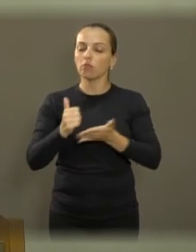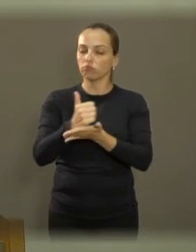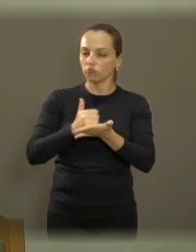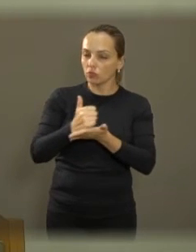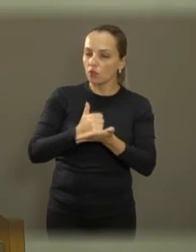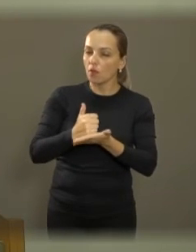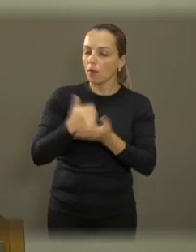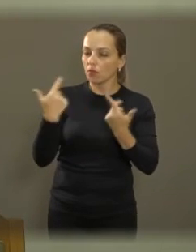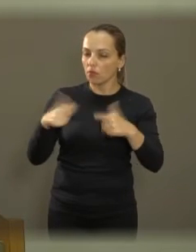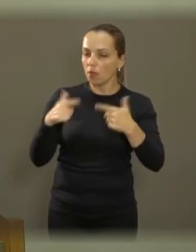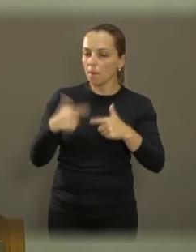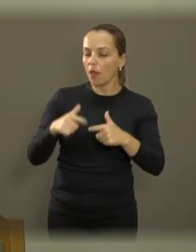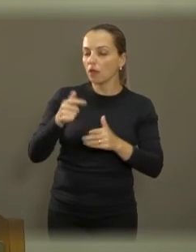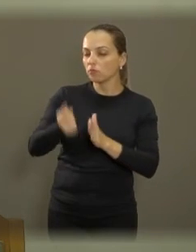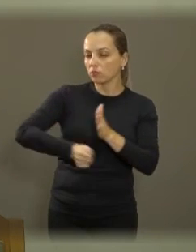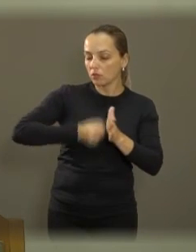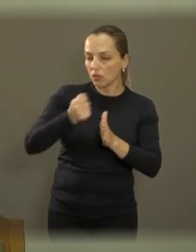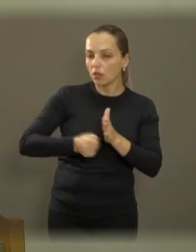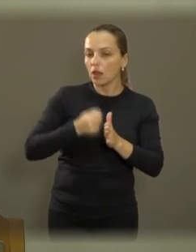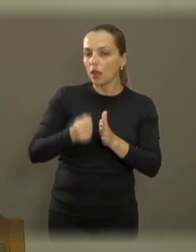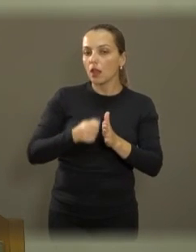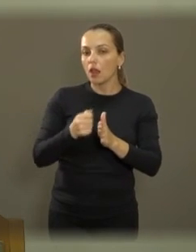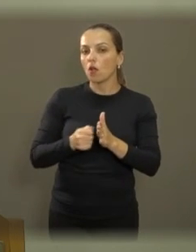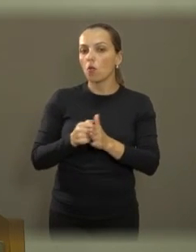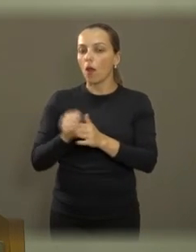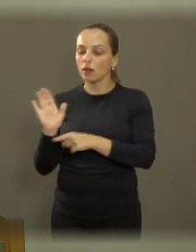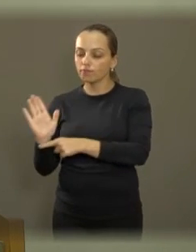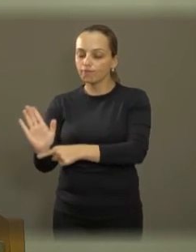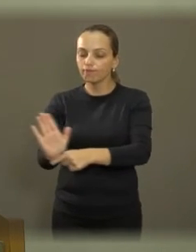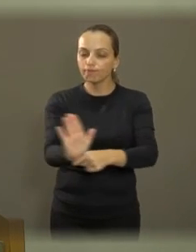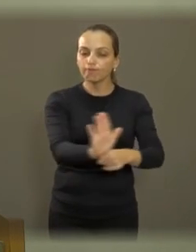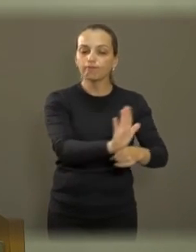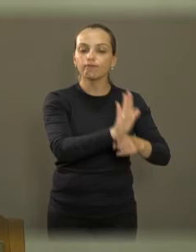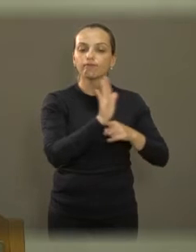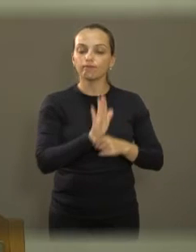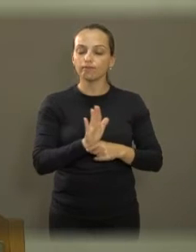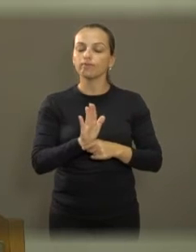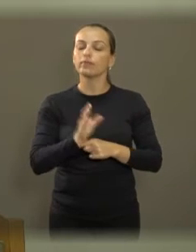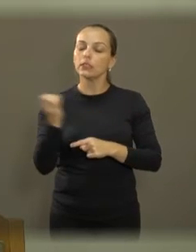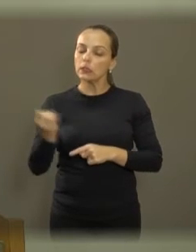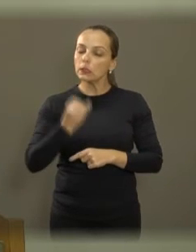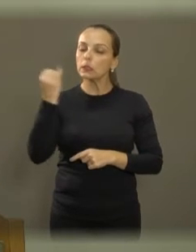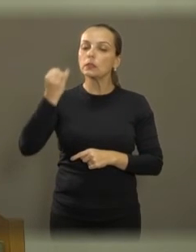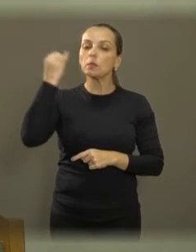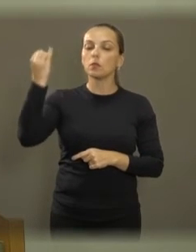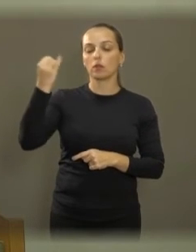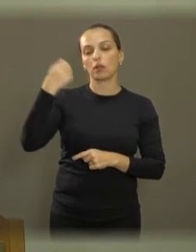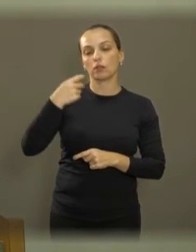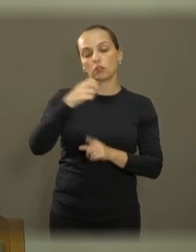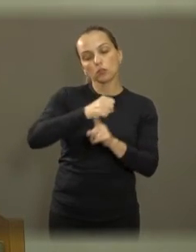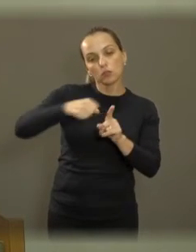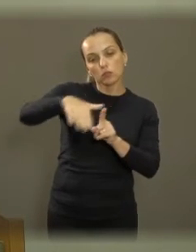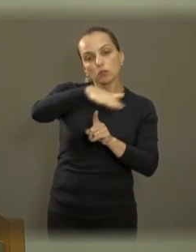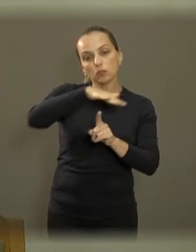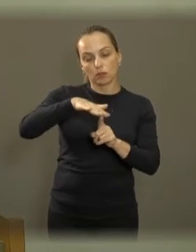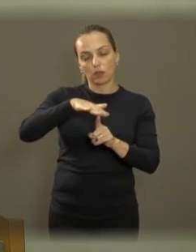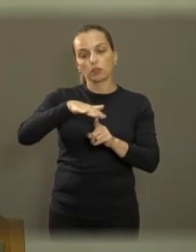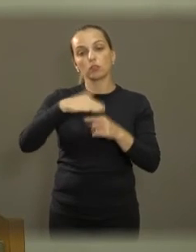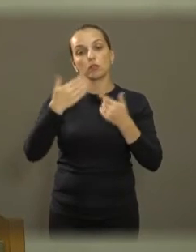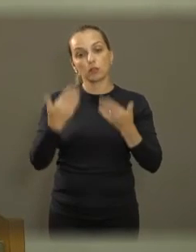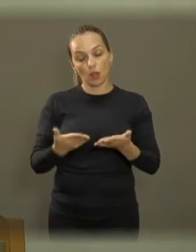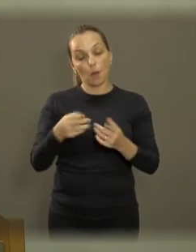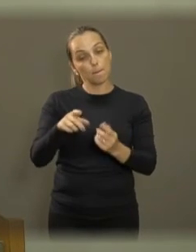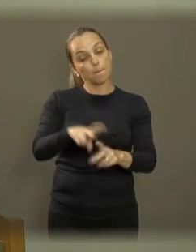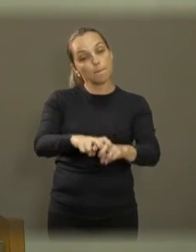que atuam no nosso município e que prestam serviços de grande relevância e de destaque na nossa sociedade. Então,